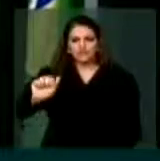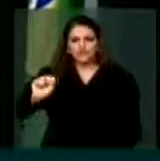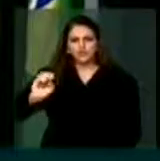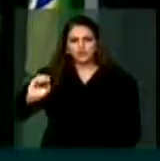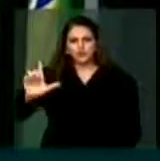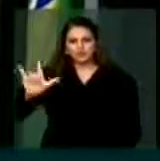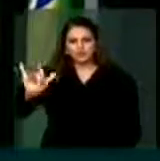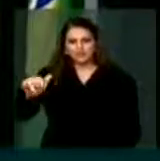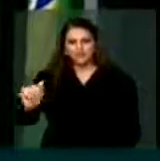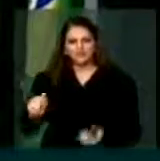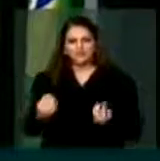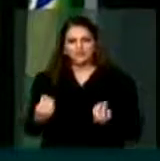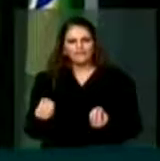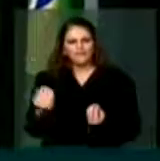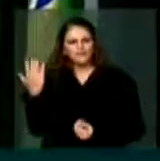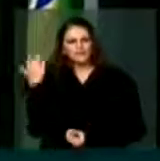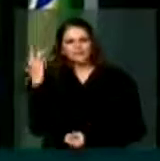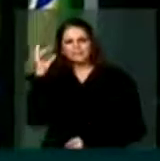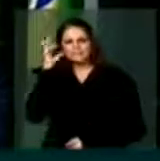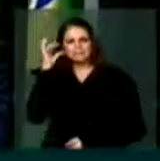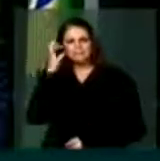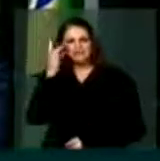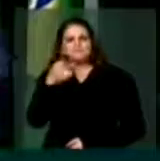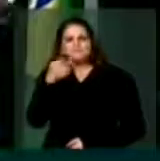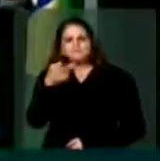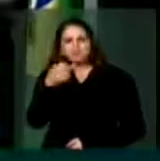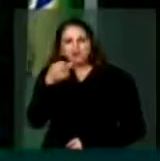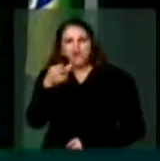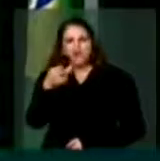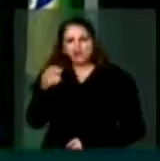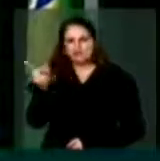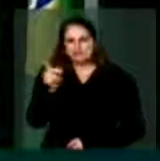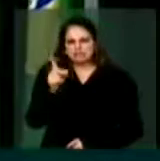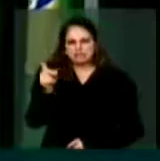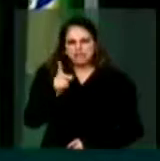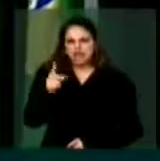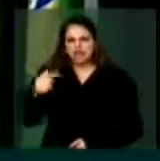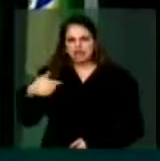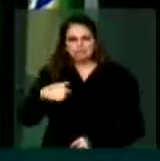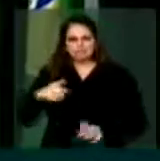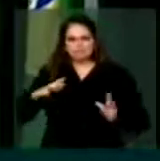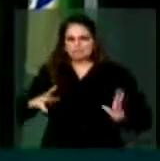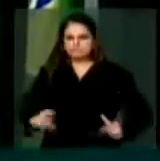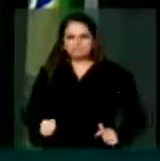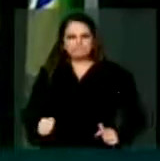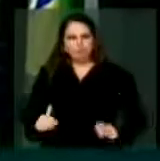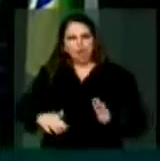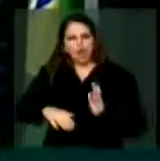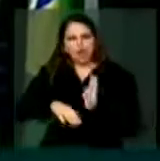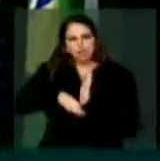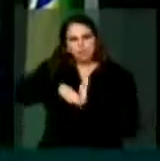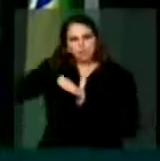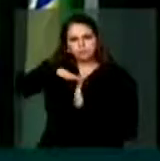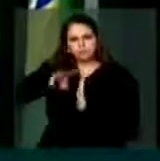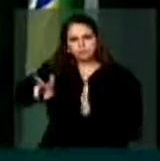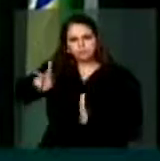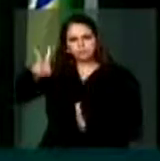a presidente Dilma, sua equipe, que quem ia aumentar os combustíveis era o candidato da oposição, Aécio